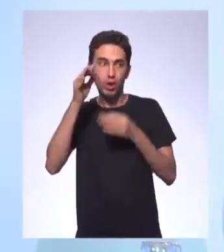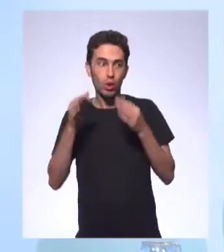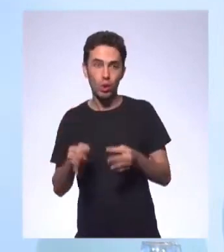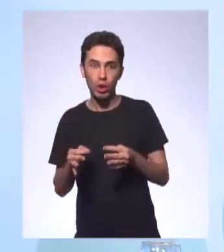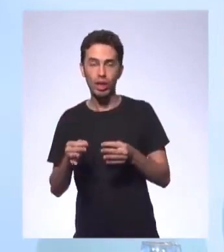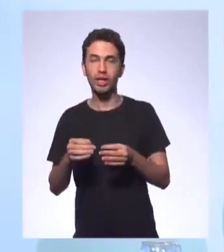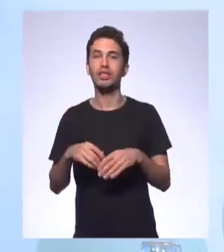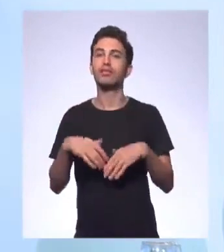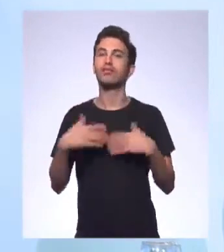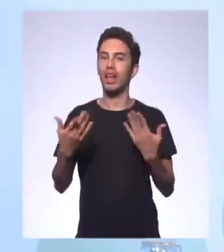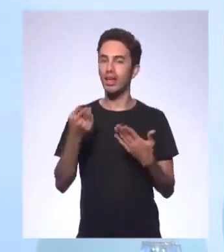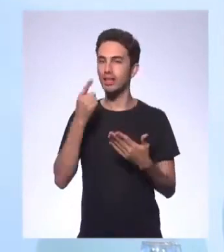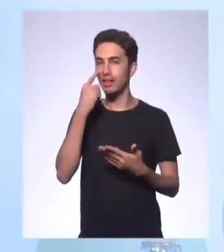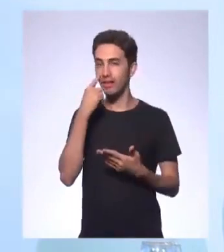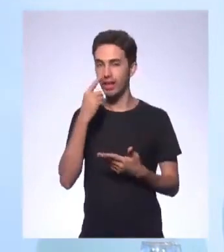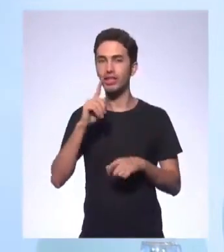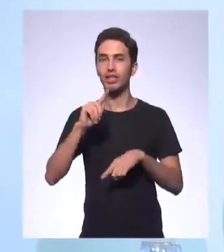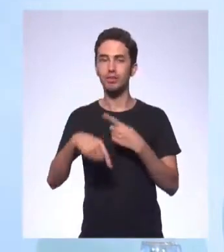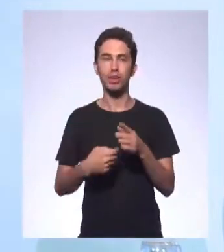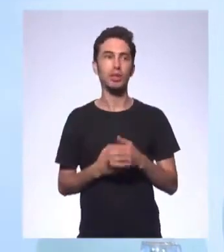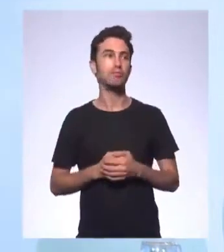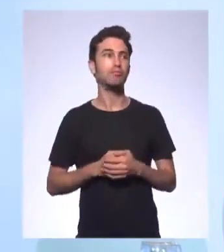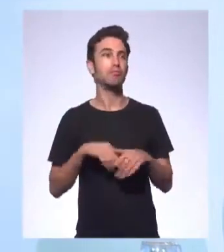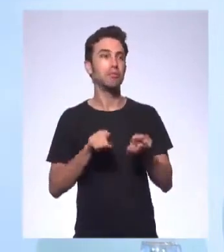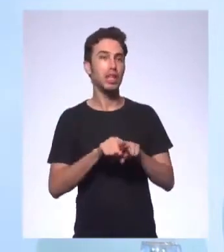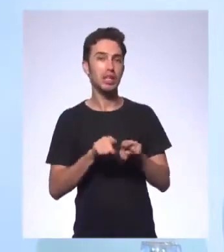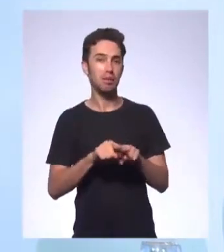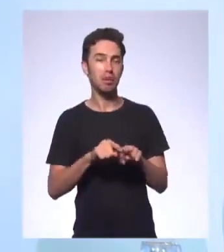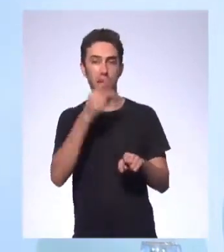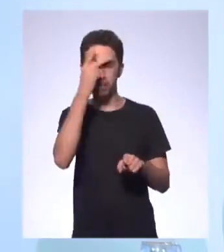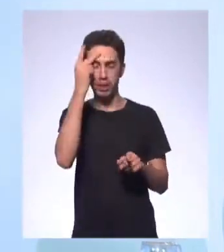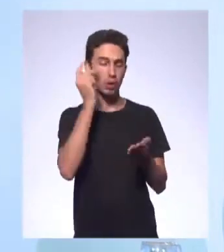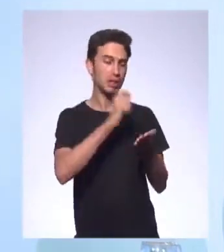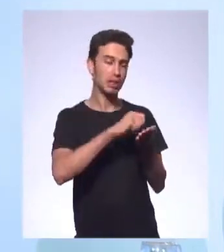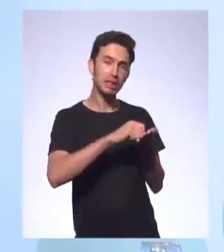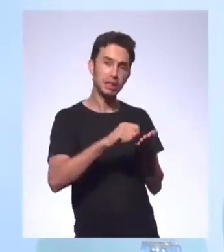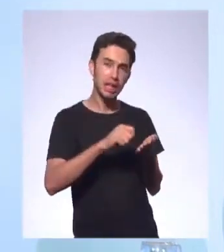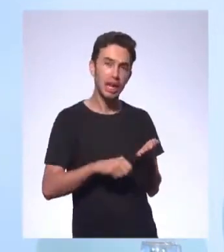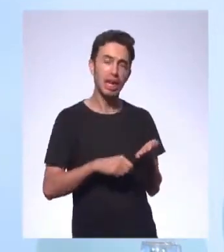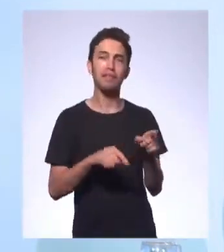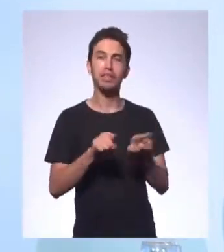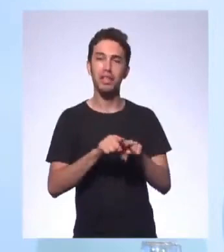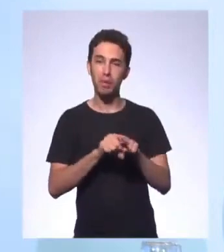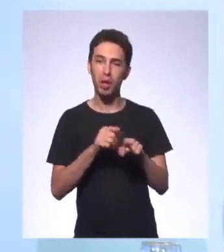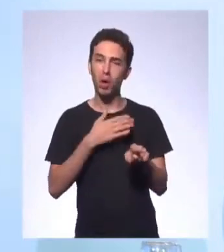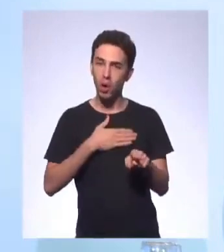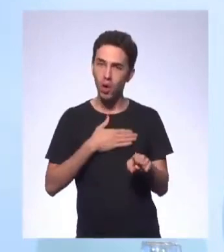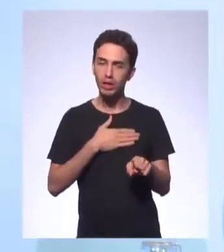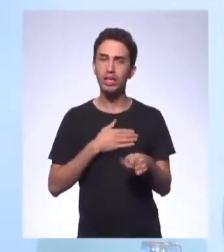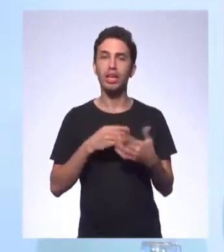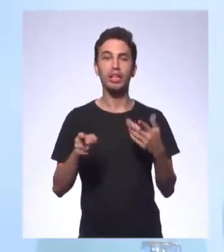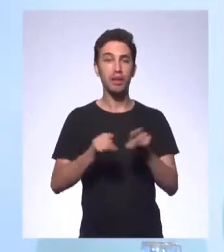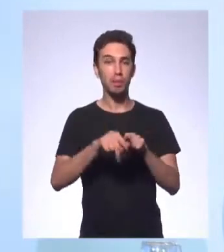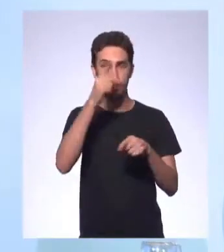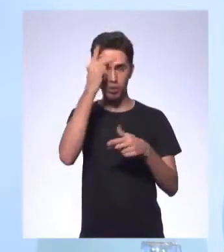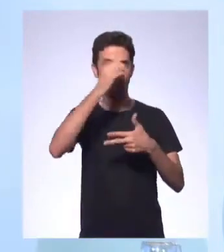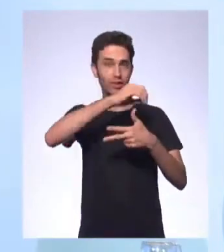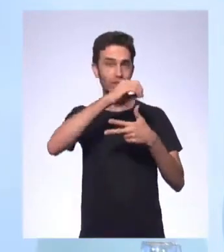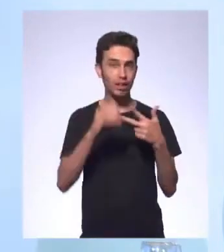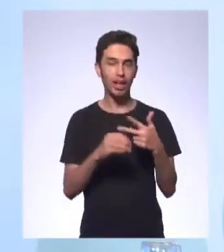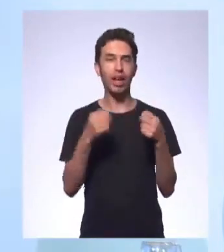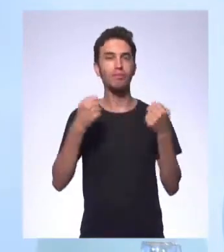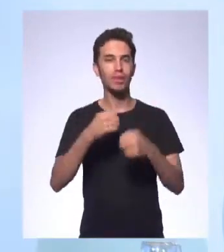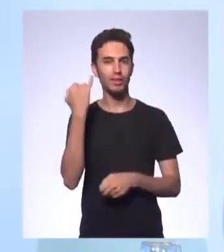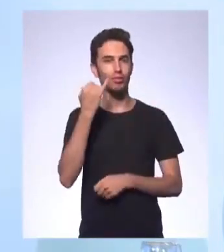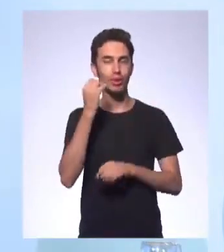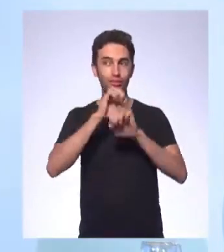também. E não só para quem vai fazer o Enem, né? Para quem conversa, para quem escreve, precisa fazer isso com coesão e coerência. E nós vamos fazer